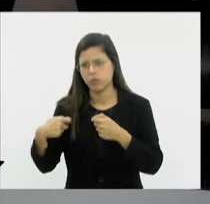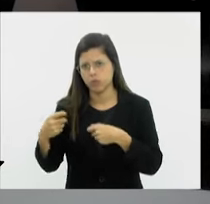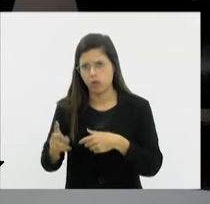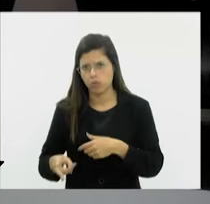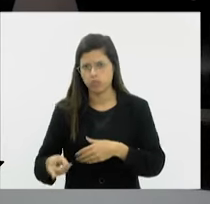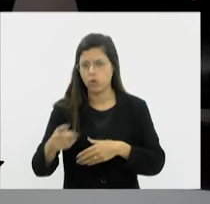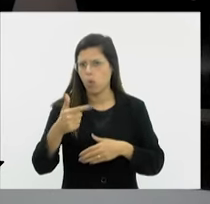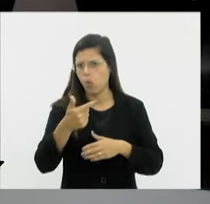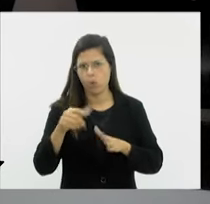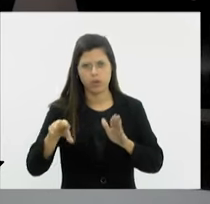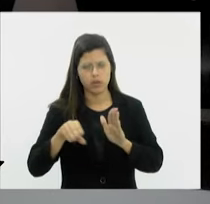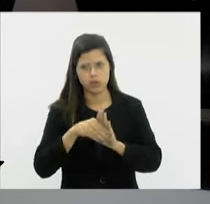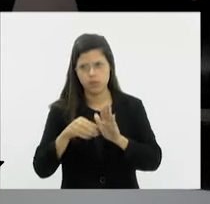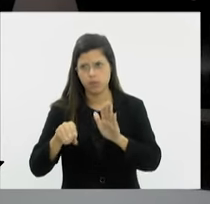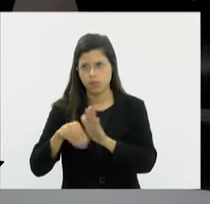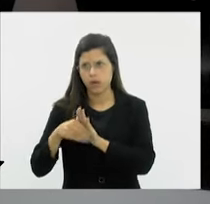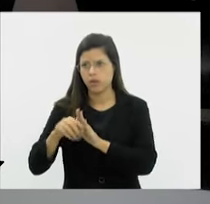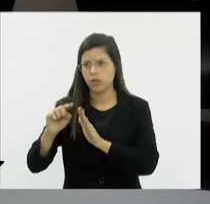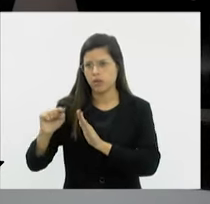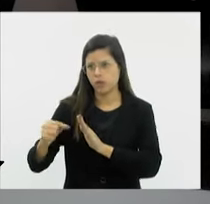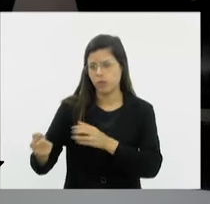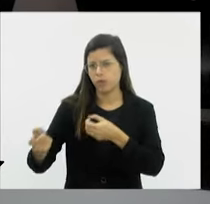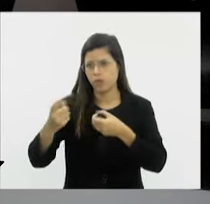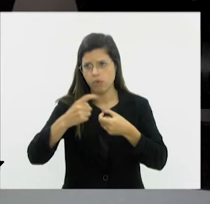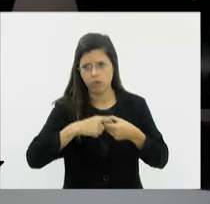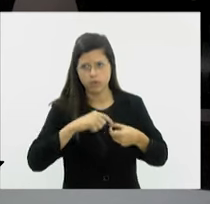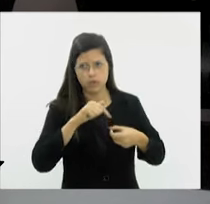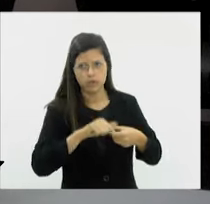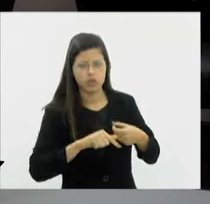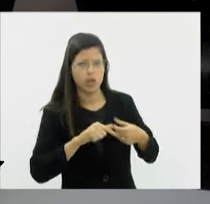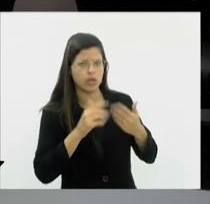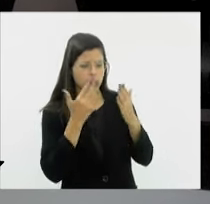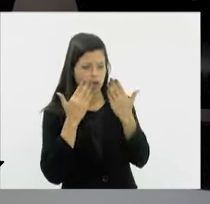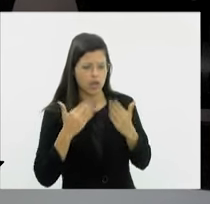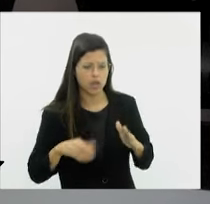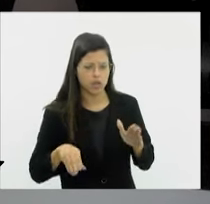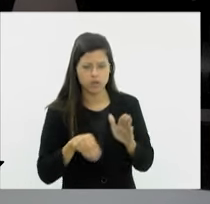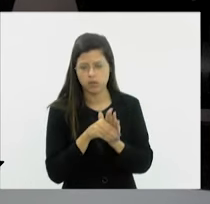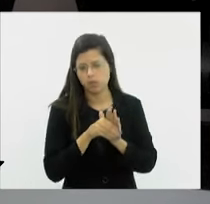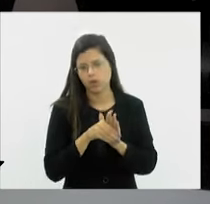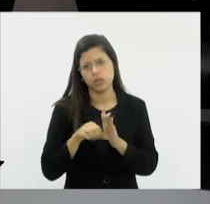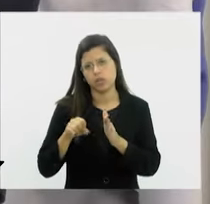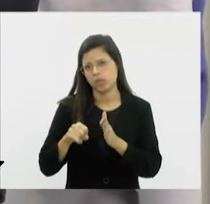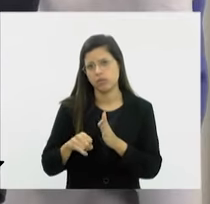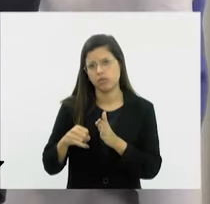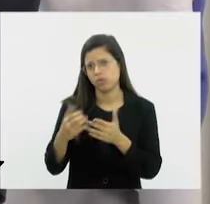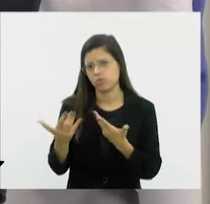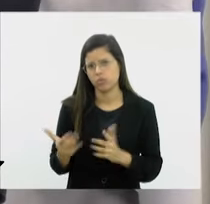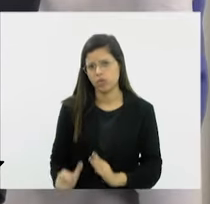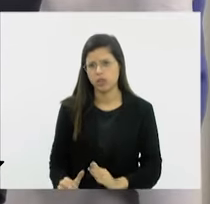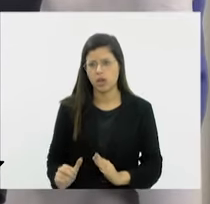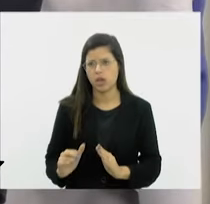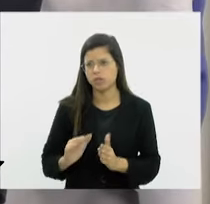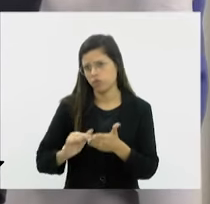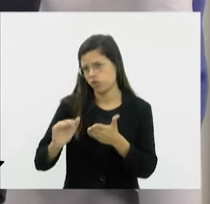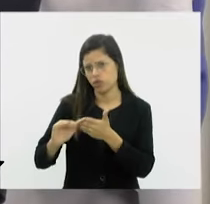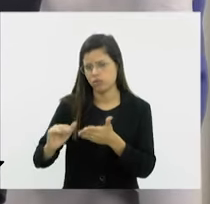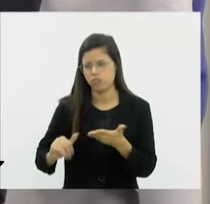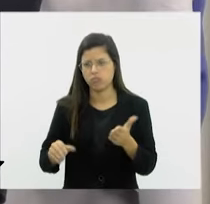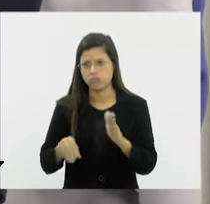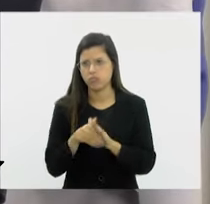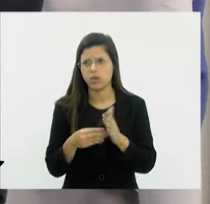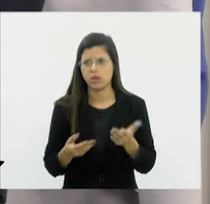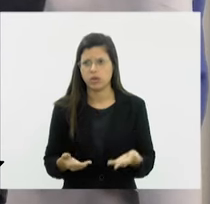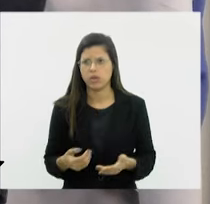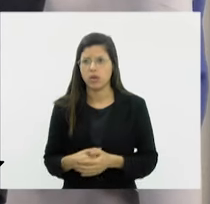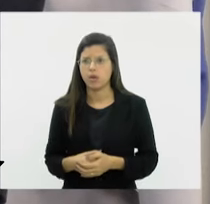vez que ele saiu de pauta, e aí nós vamos voltar para cá, nós vamos analisar as emendas, se for o caso, desprezar todas elas. Não, o problema é que ele tramitou errado, entendeu? Ele